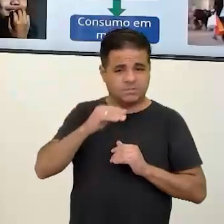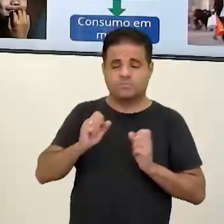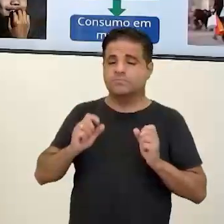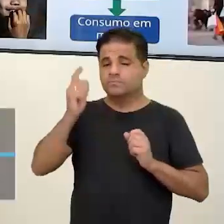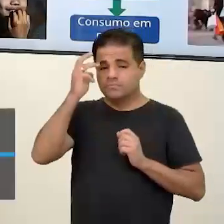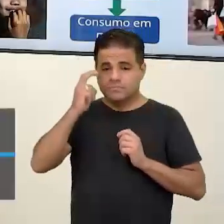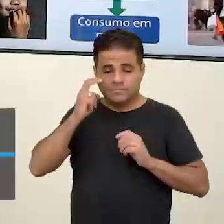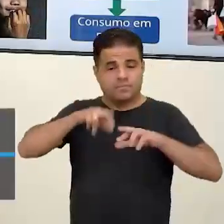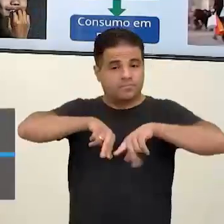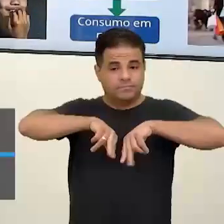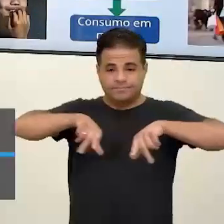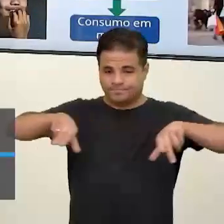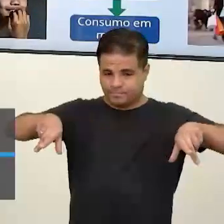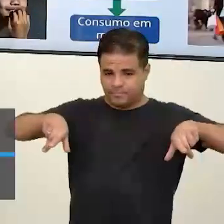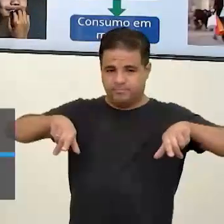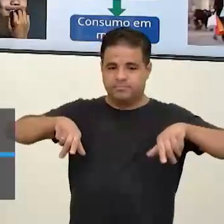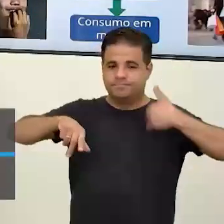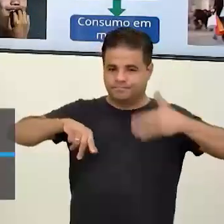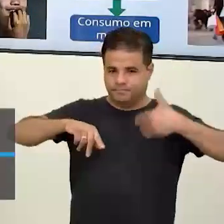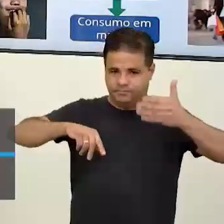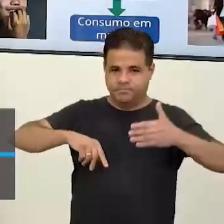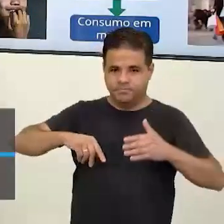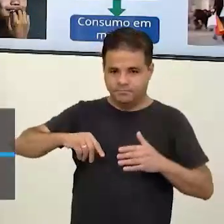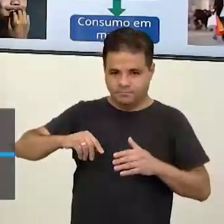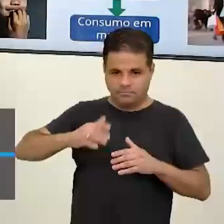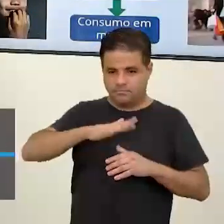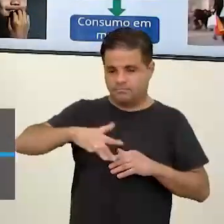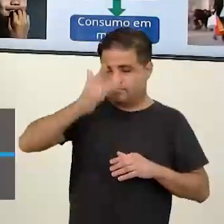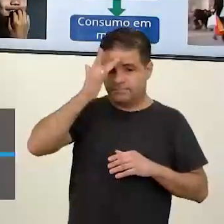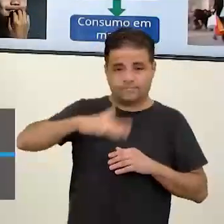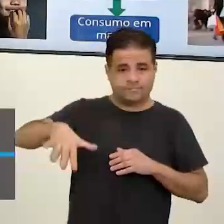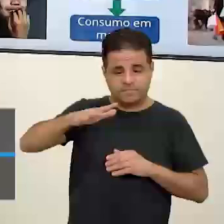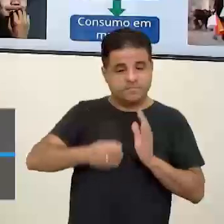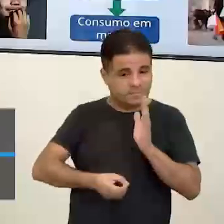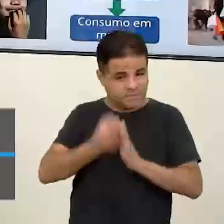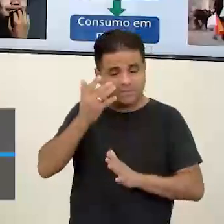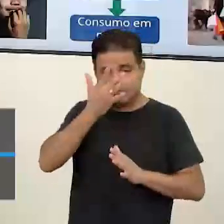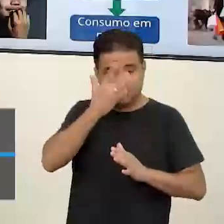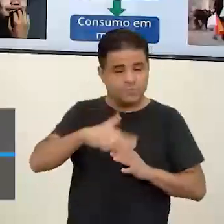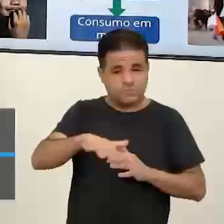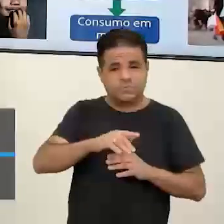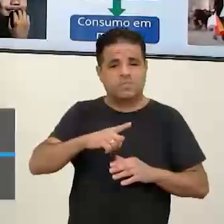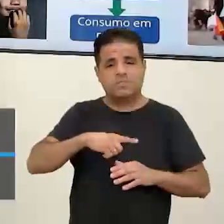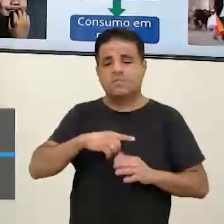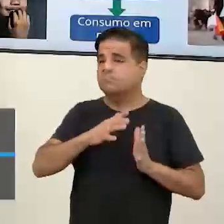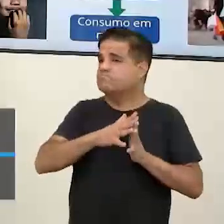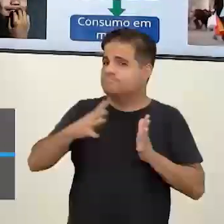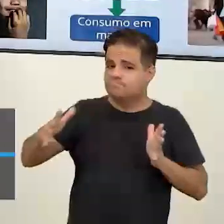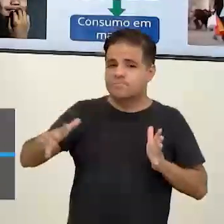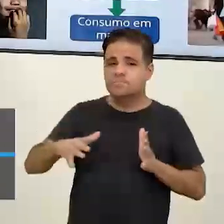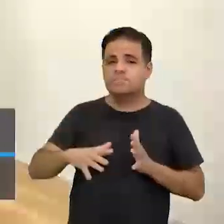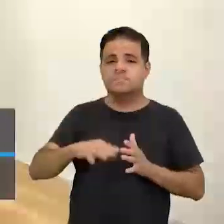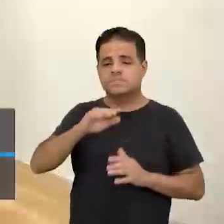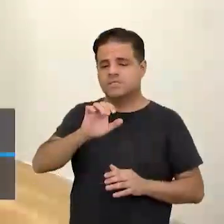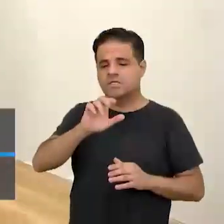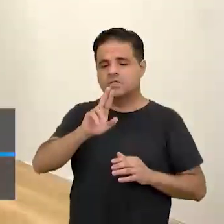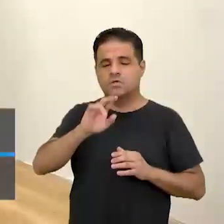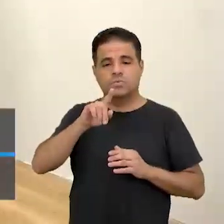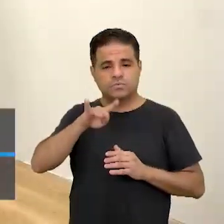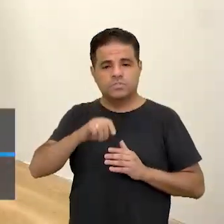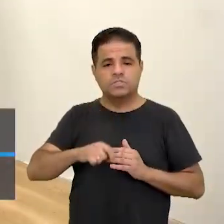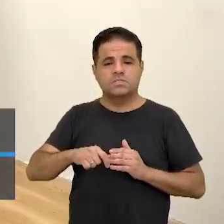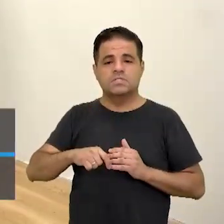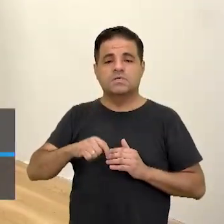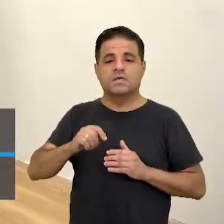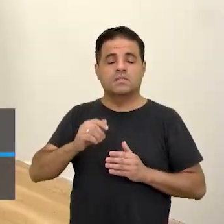cultura ela é diversa, existe a cultura popular, que é uma cultura produzida do povo para o povo. Existe uma dimensão, né, Thiago, da cultura erudita, que é a